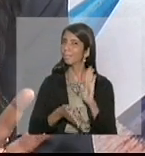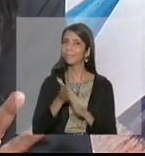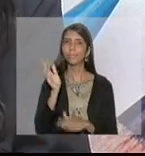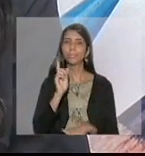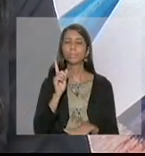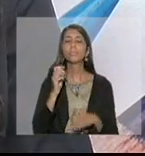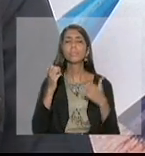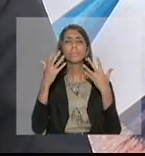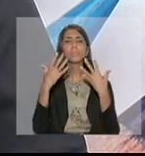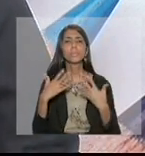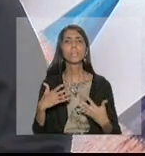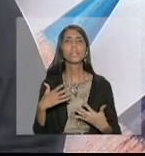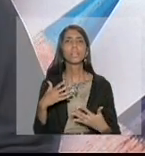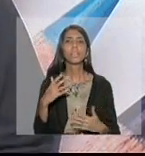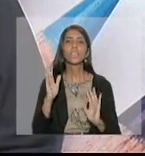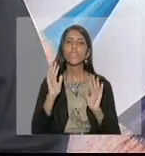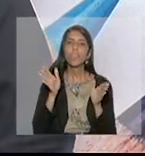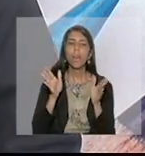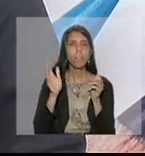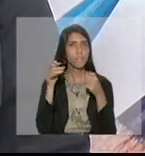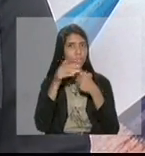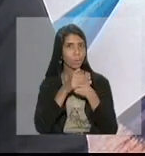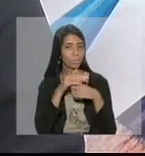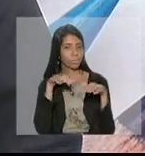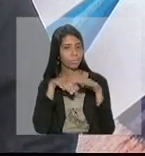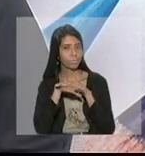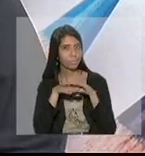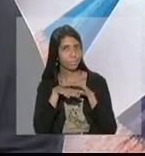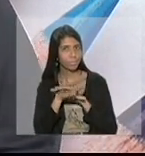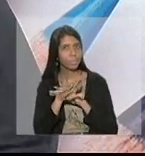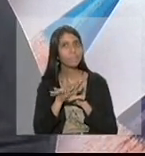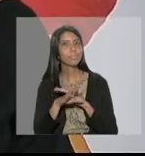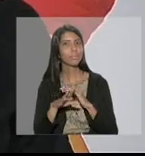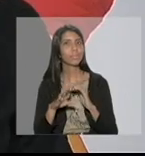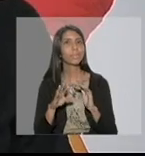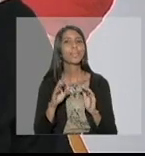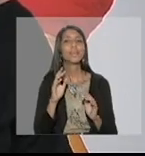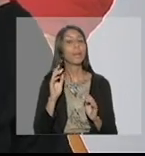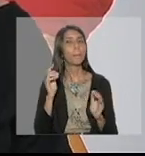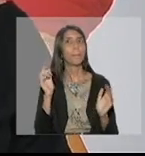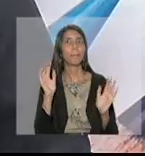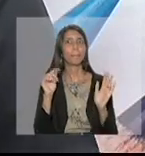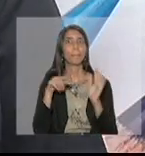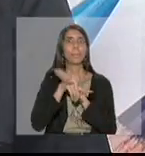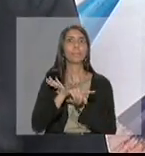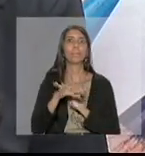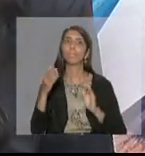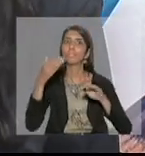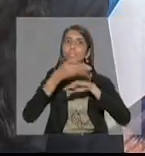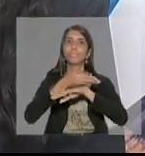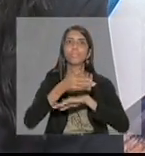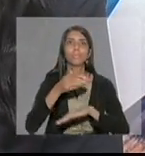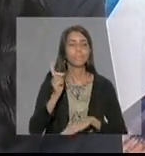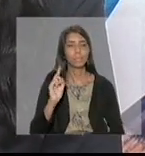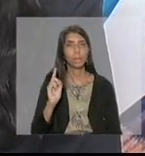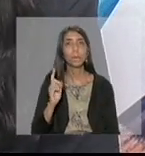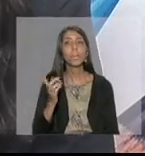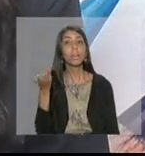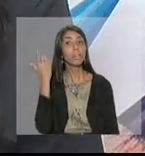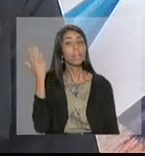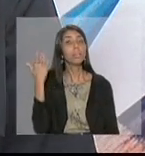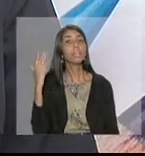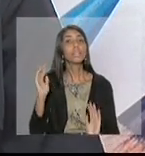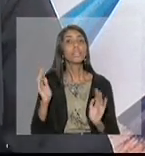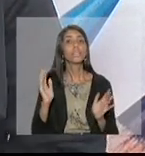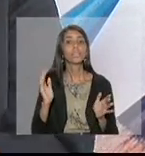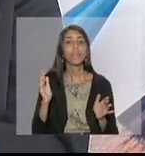passar assim. Me conta, o que você já escondeu? Não seria indiscreta a ponto de te perguntar. Não. O que você esconde, mas o